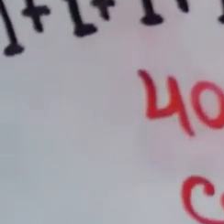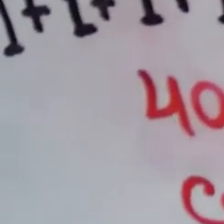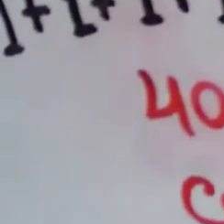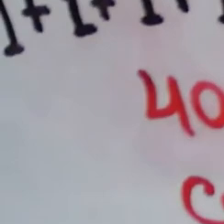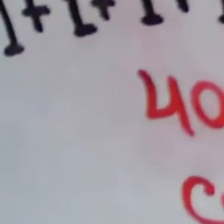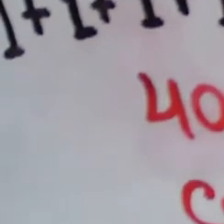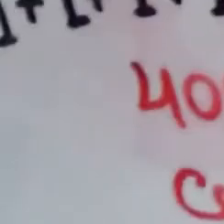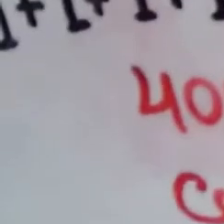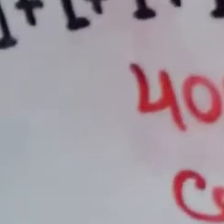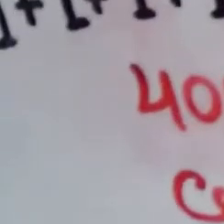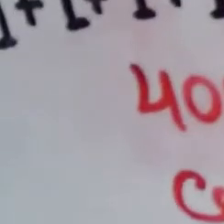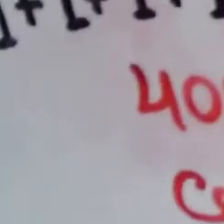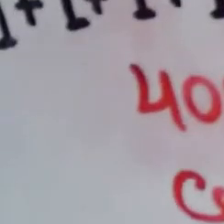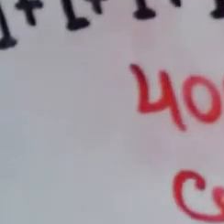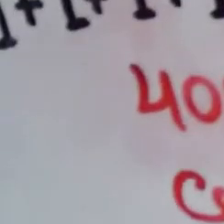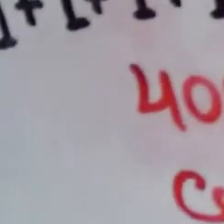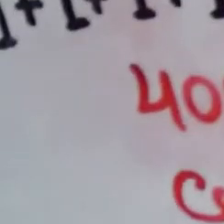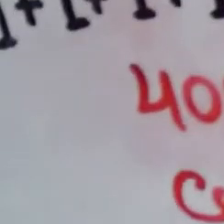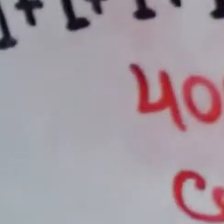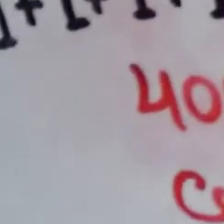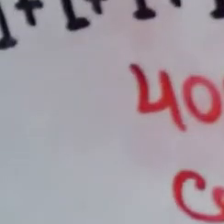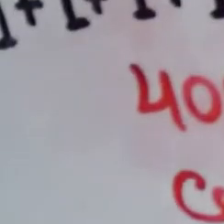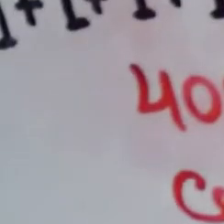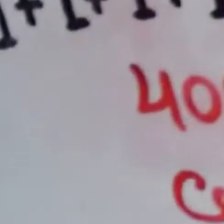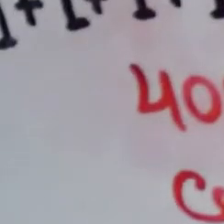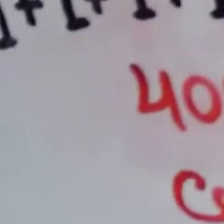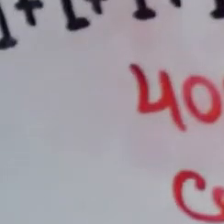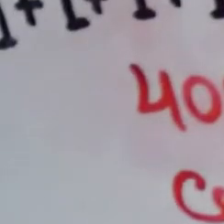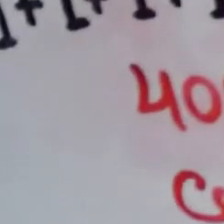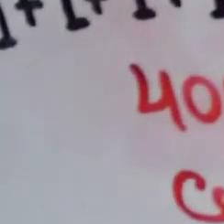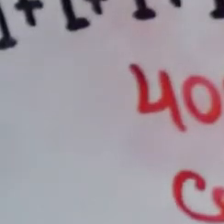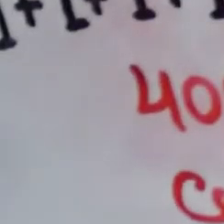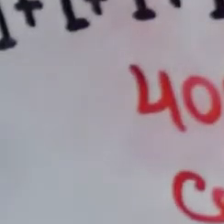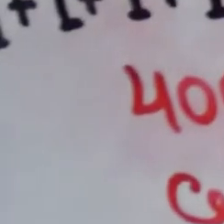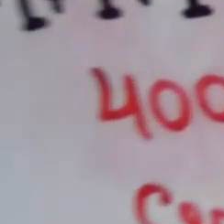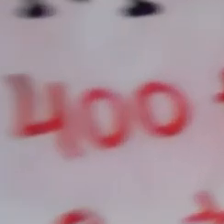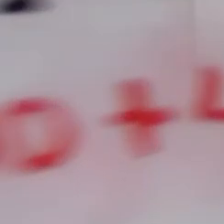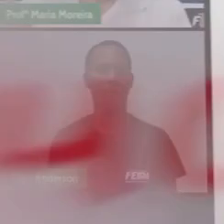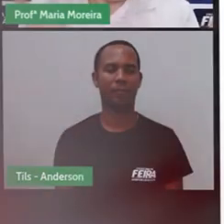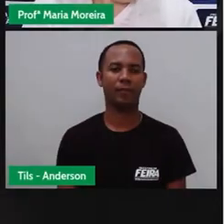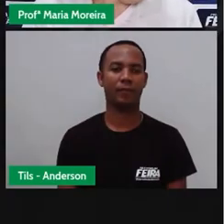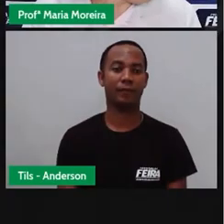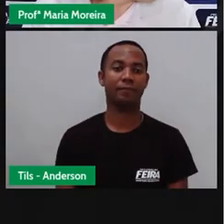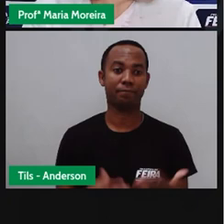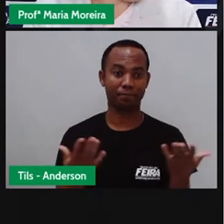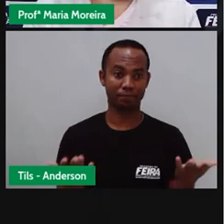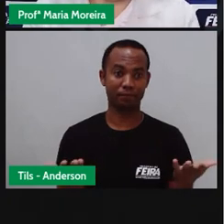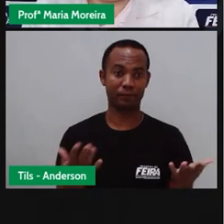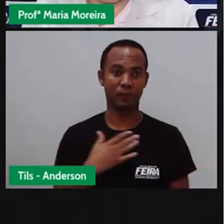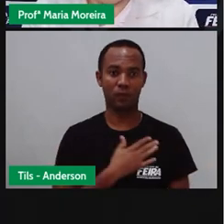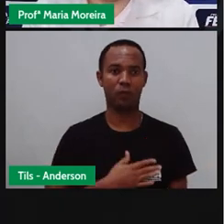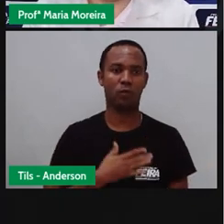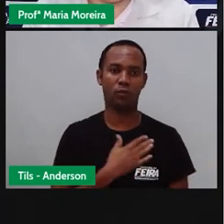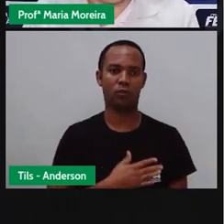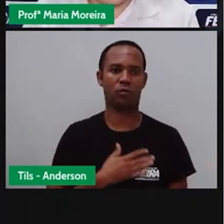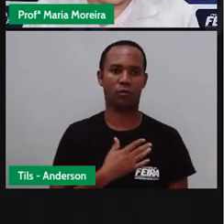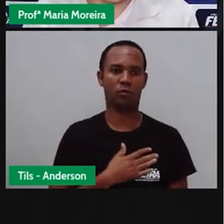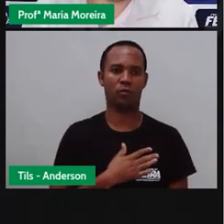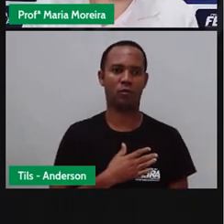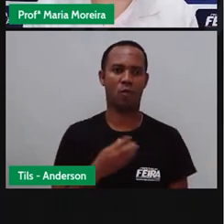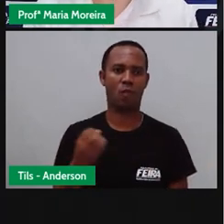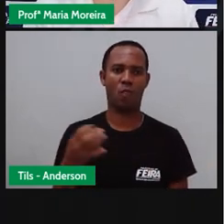massa. Pronto. A Pro agora vai fazer a mágica de novo e vamos voltar para a tela, tá? E aí, gostaram do meu quadro